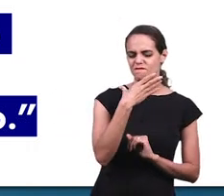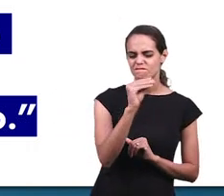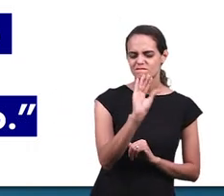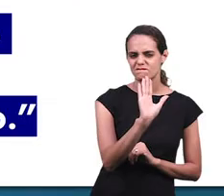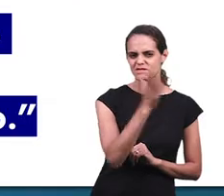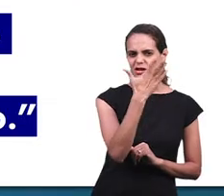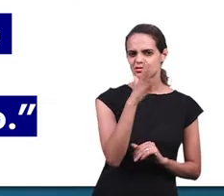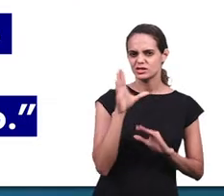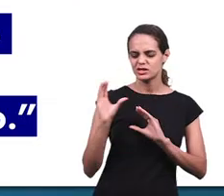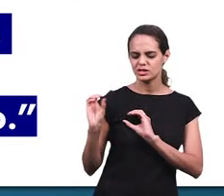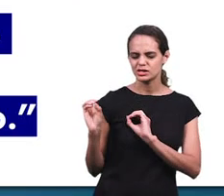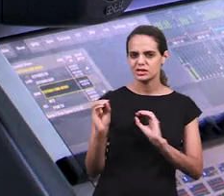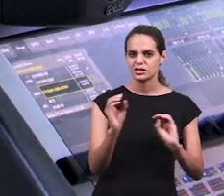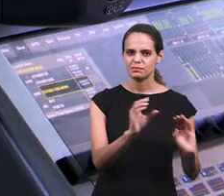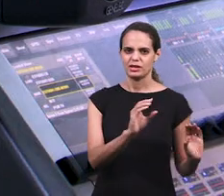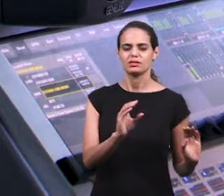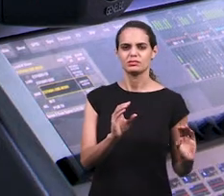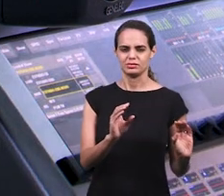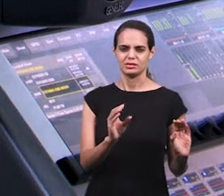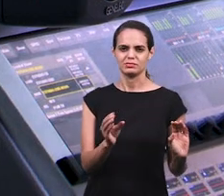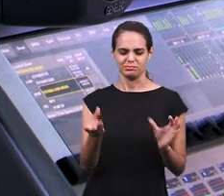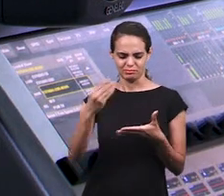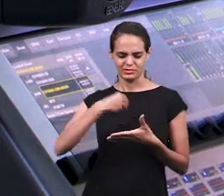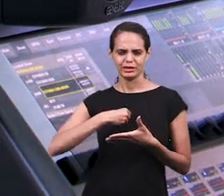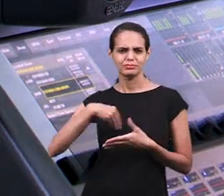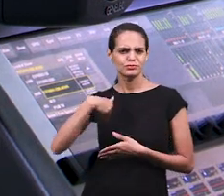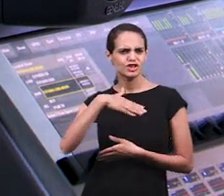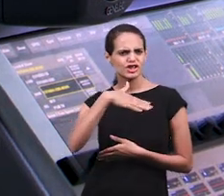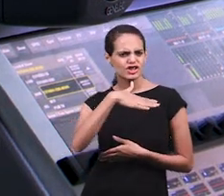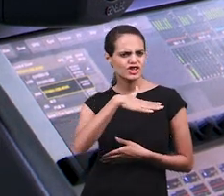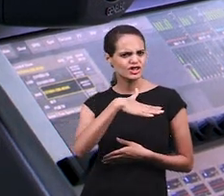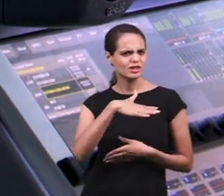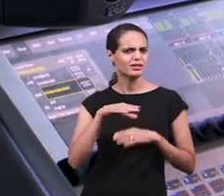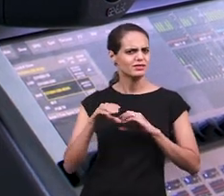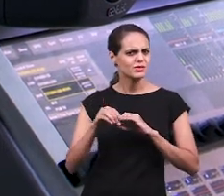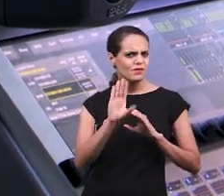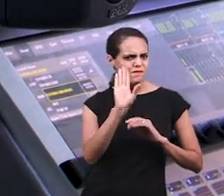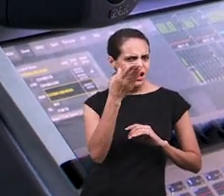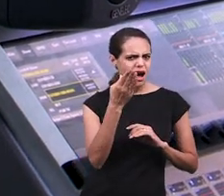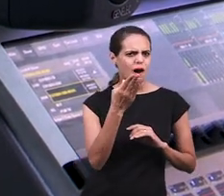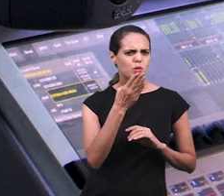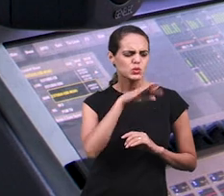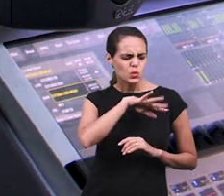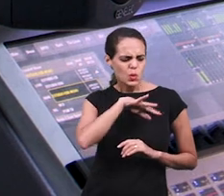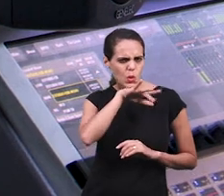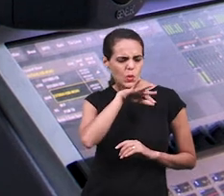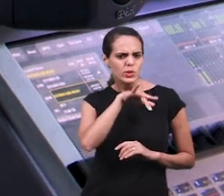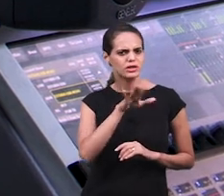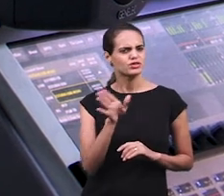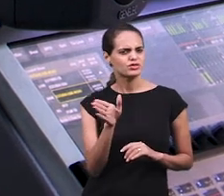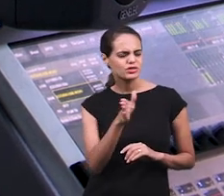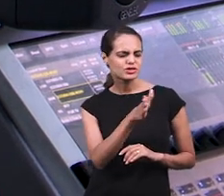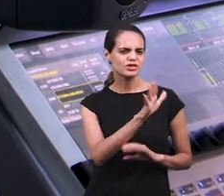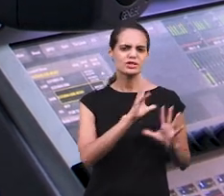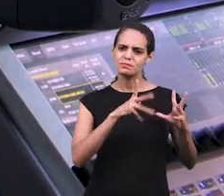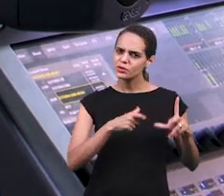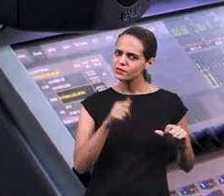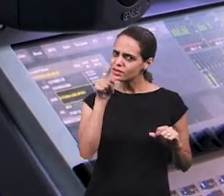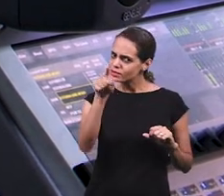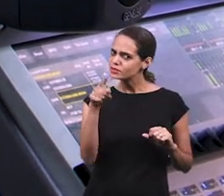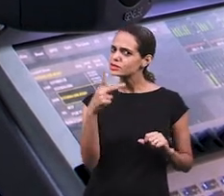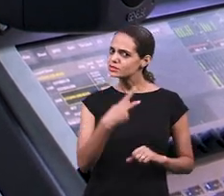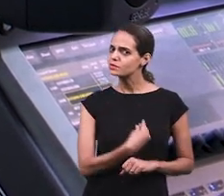ensinamentos de si mesmo. Muito bem colocado pelo nosso irmão lá da Rússia, essa frase sobre a pergunta número 3. Glória a